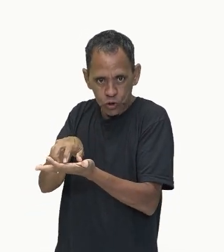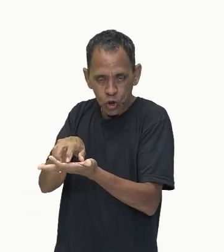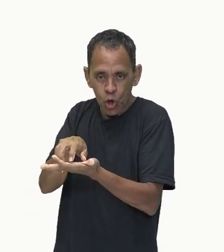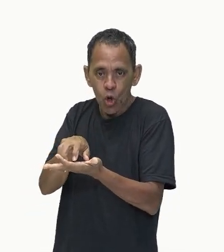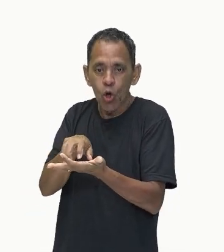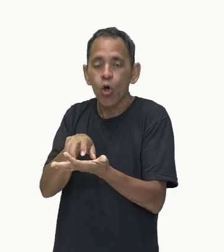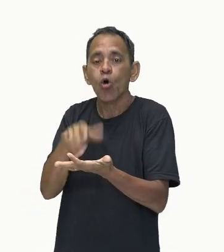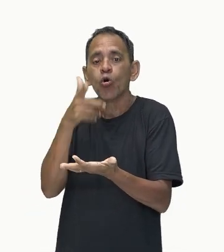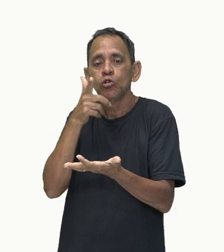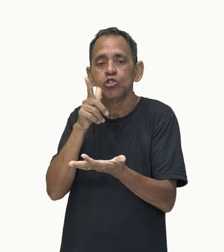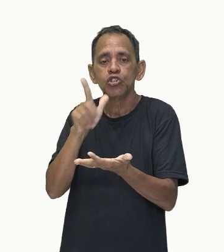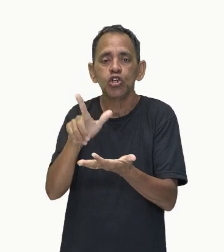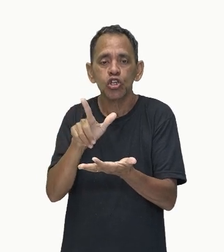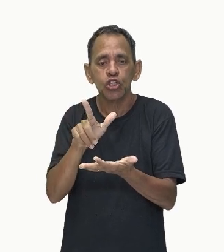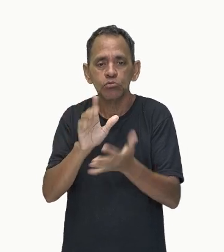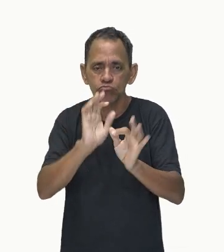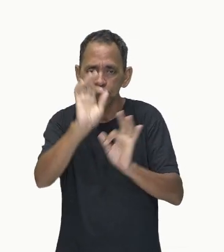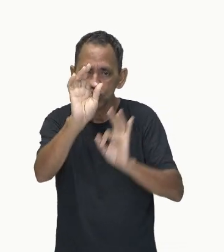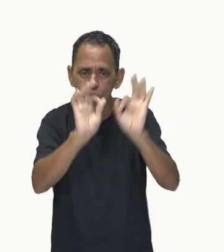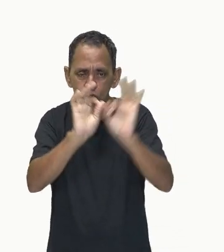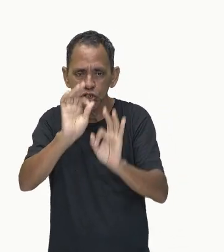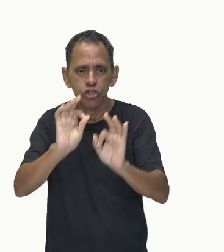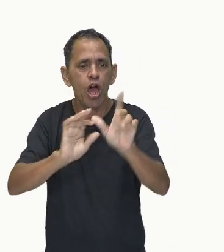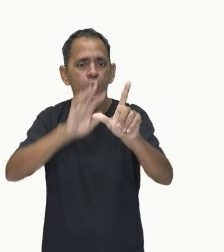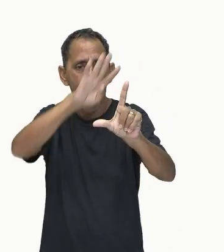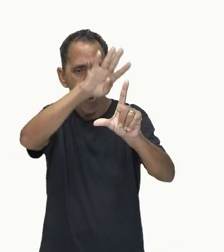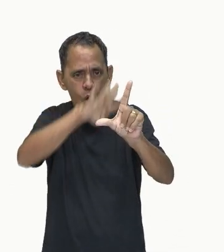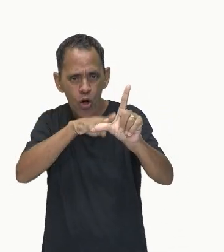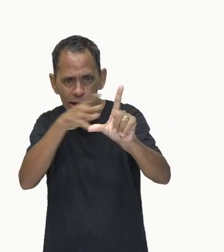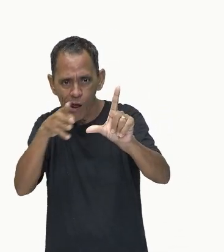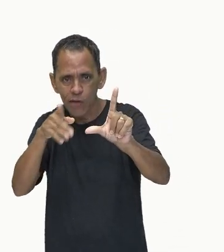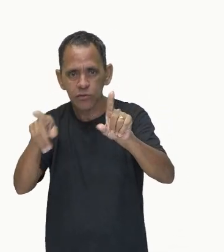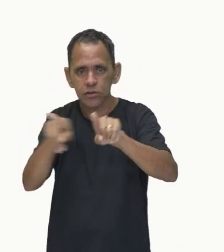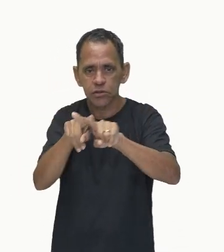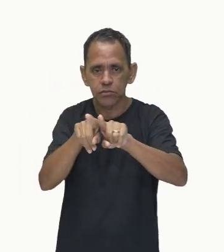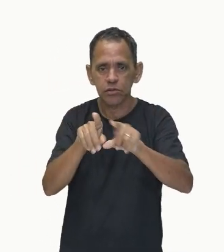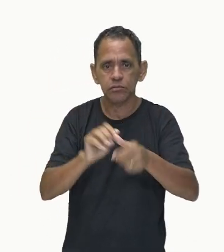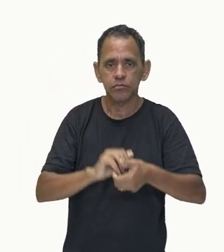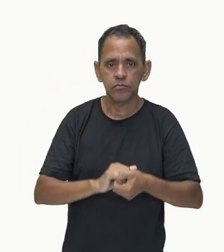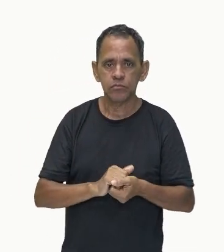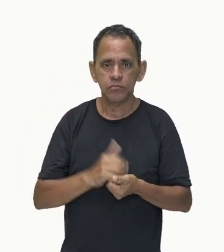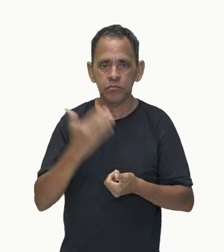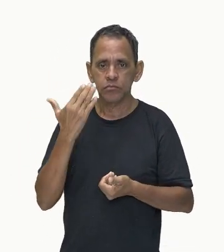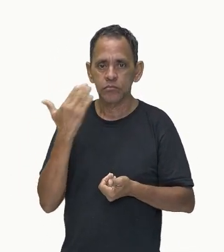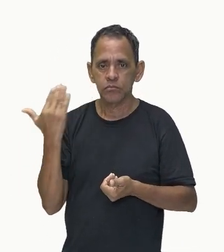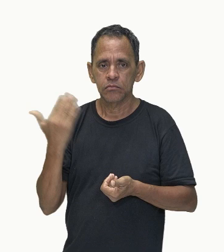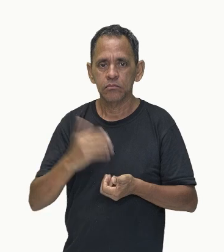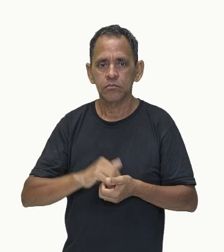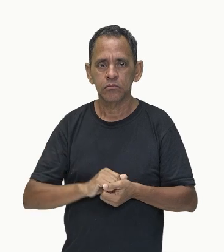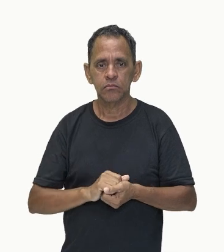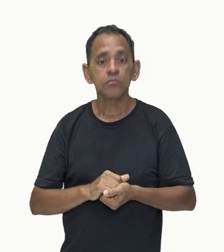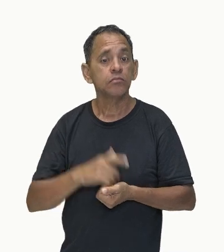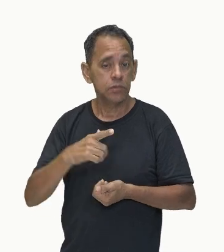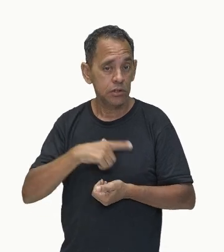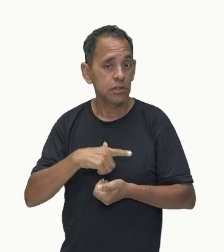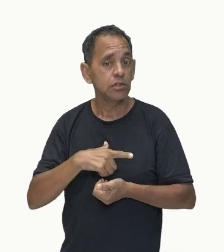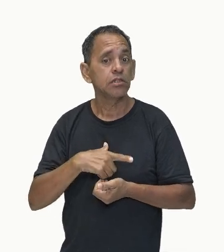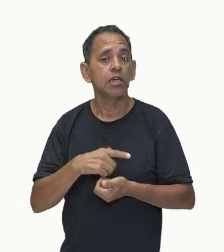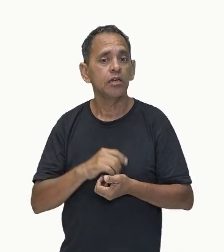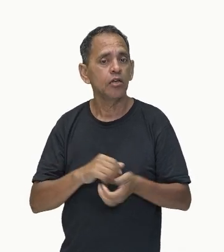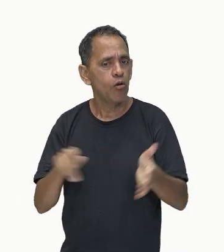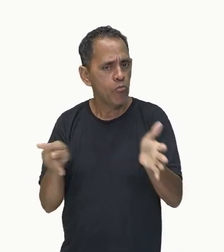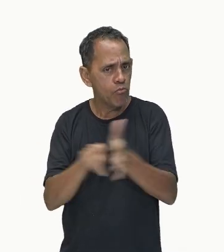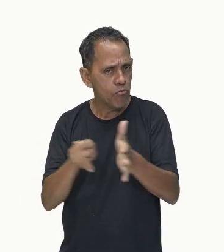E aí, nesse caso, pessoal, existe uma propriedade gráfica do gráfico da força pela distância, que ela